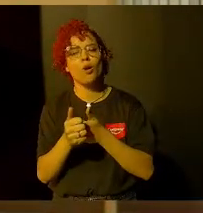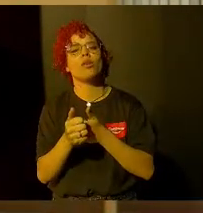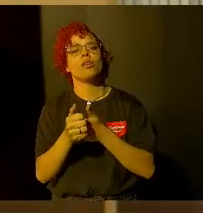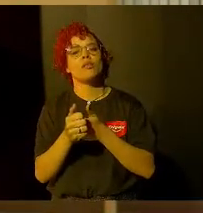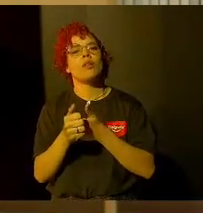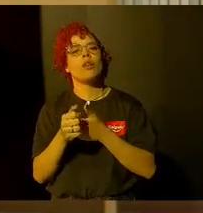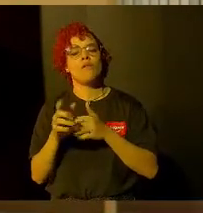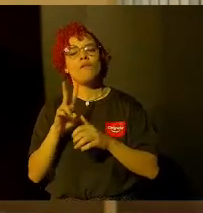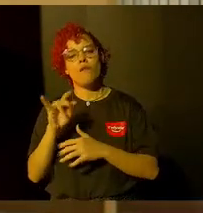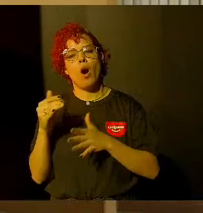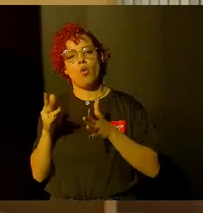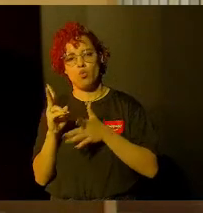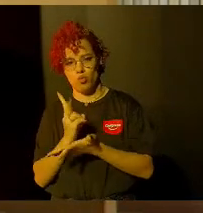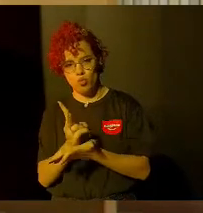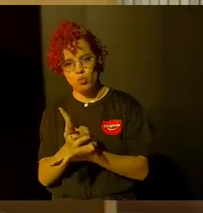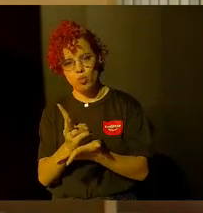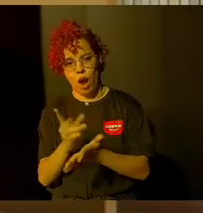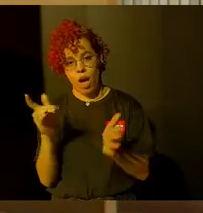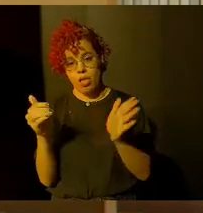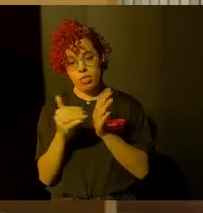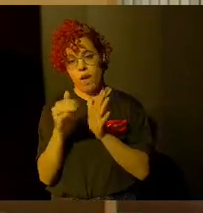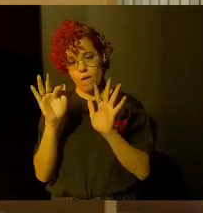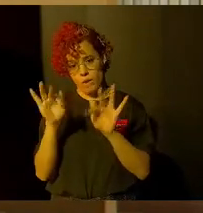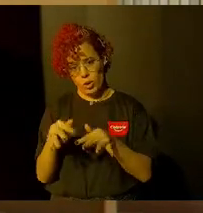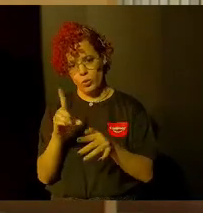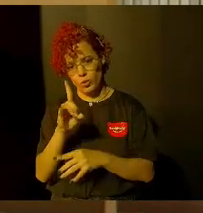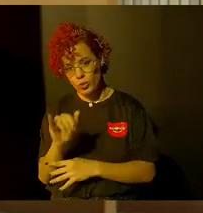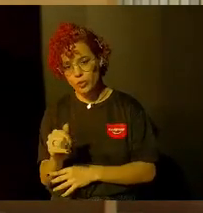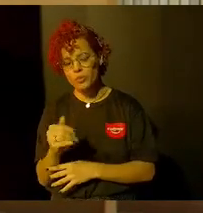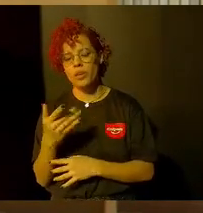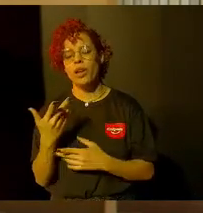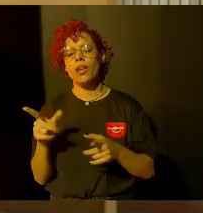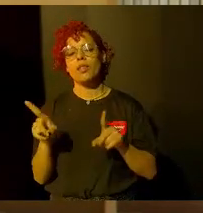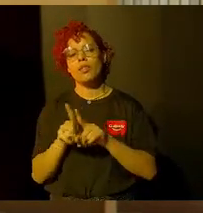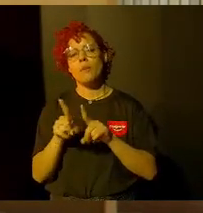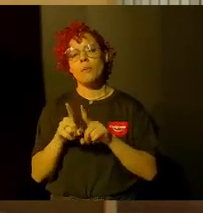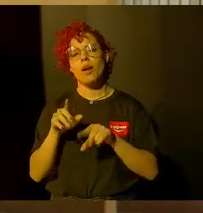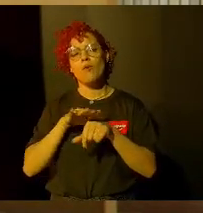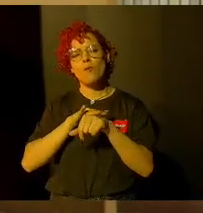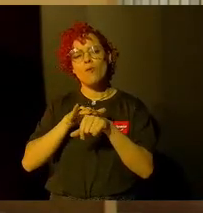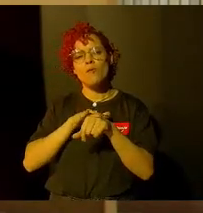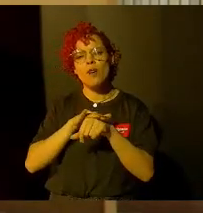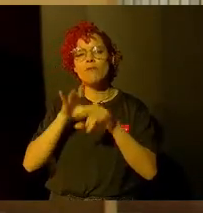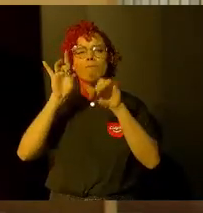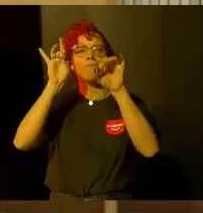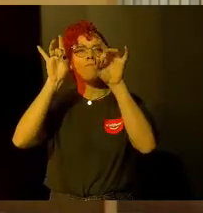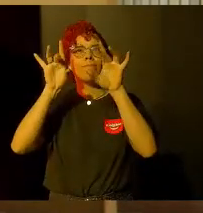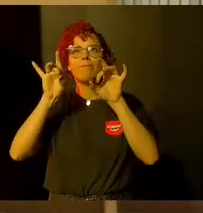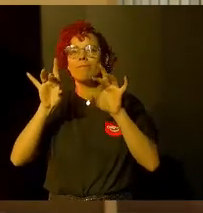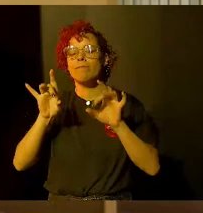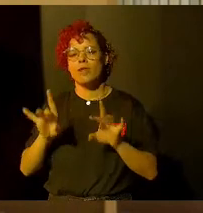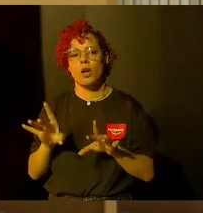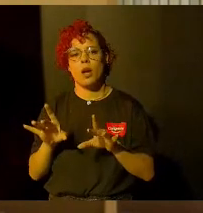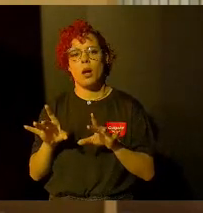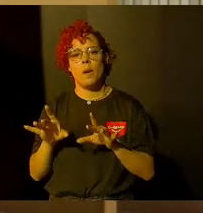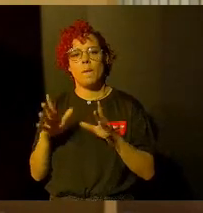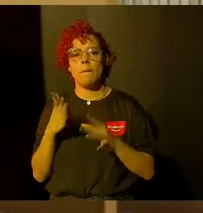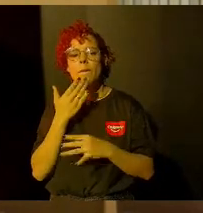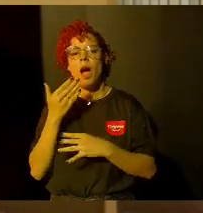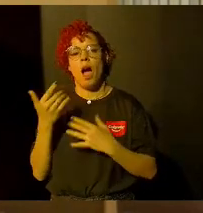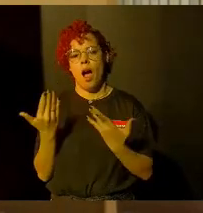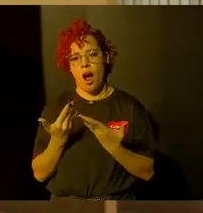o fim do dia e conversas nessas conversas especialíssimas e uma delas é o que a gente vai ter agora